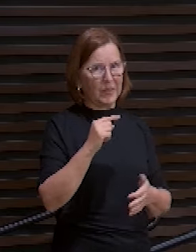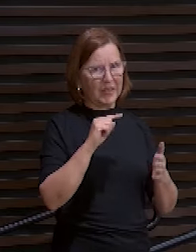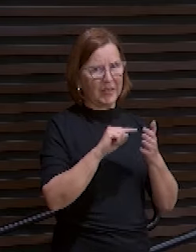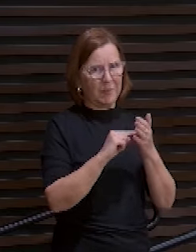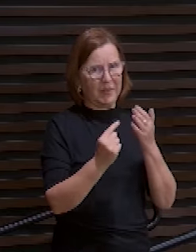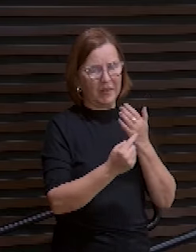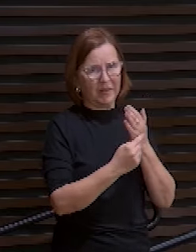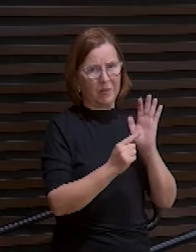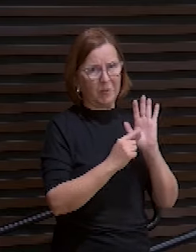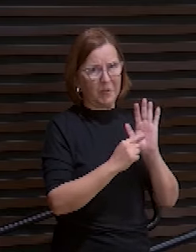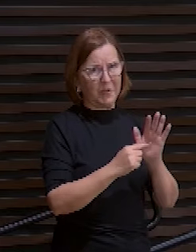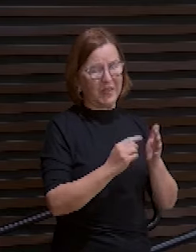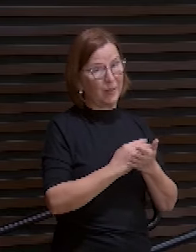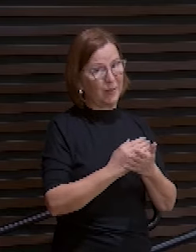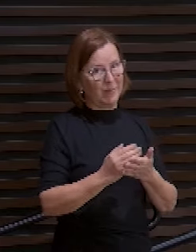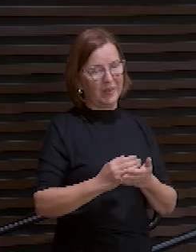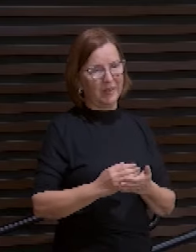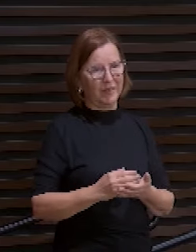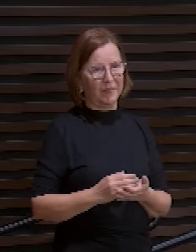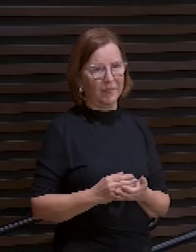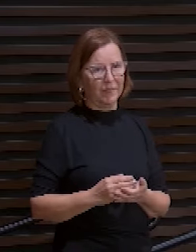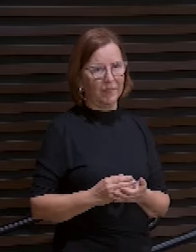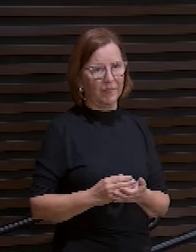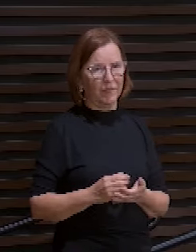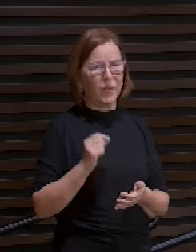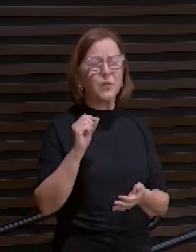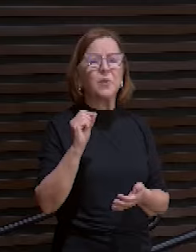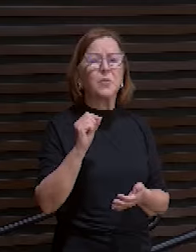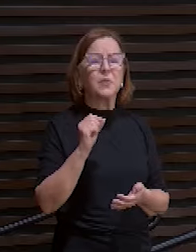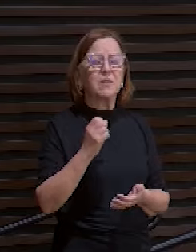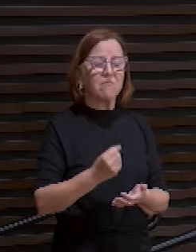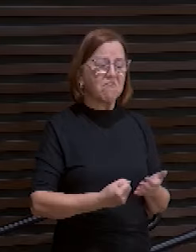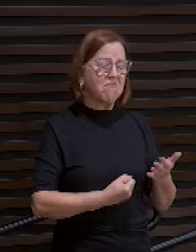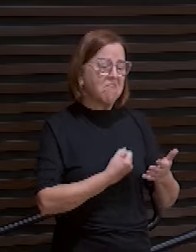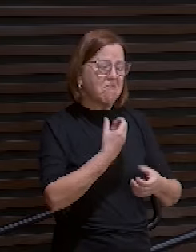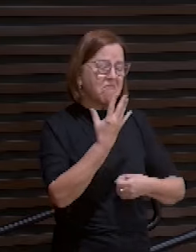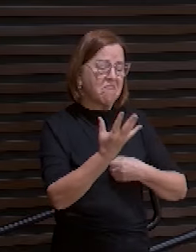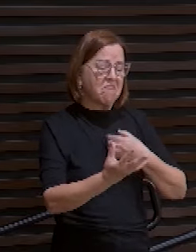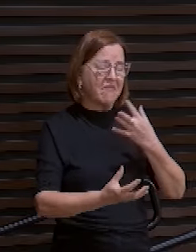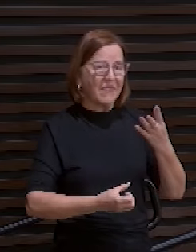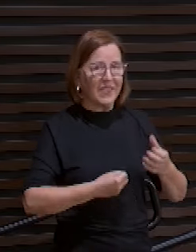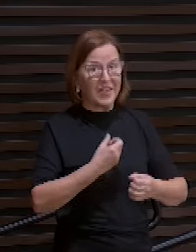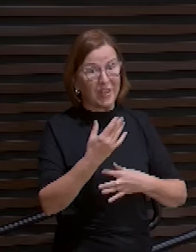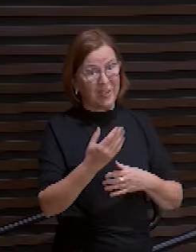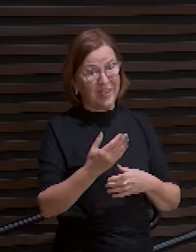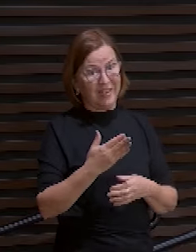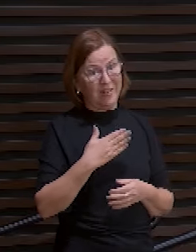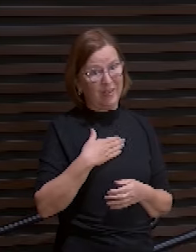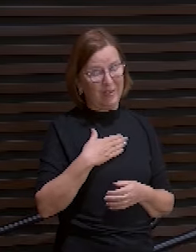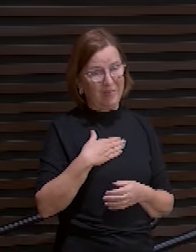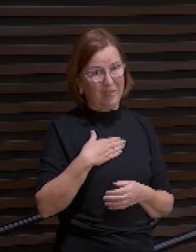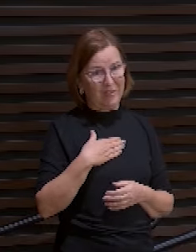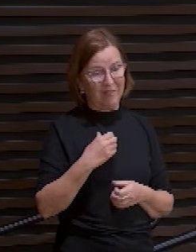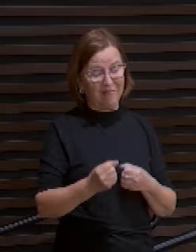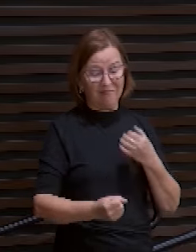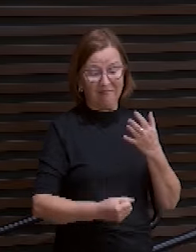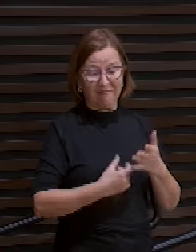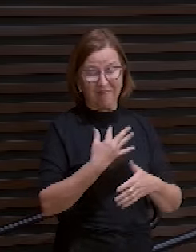início o que está saindo de mim o que está saindo de você quando